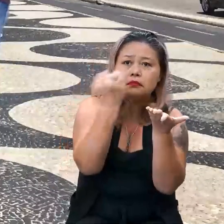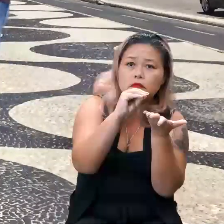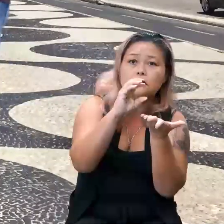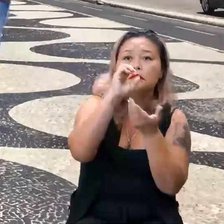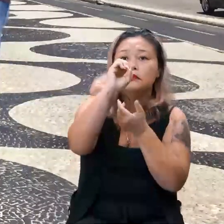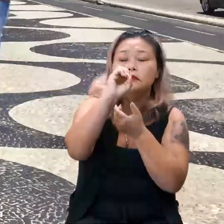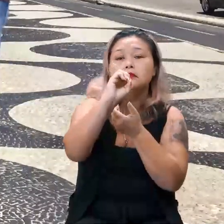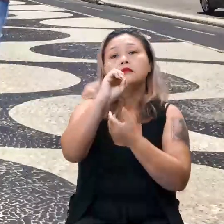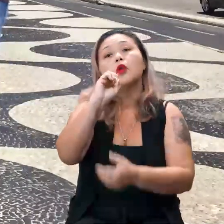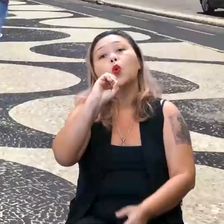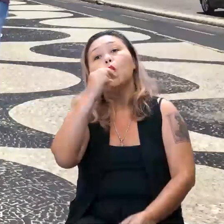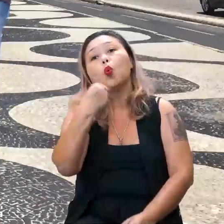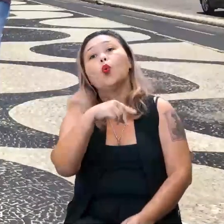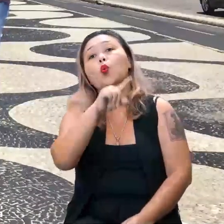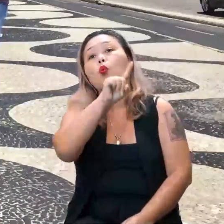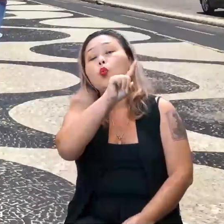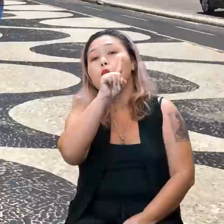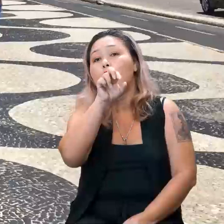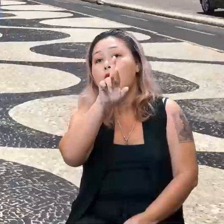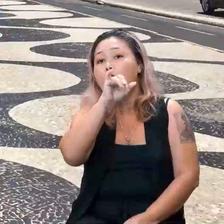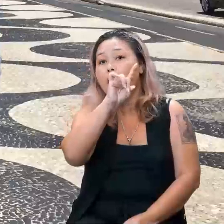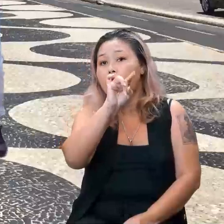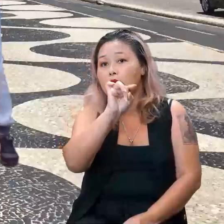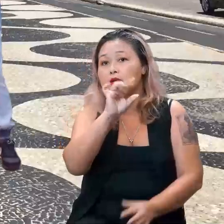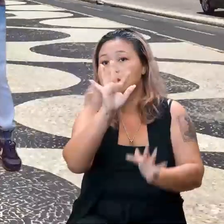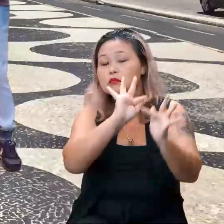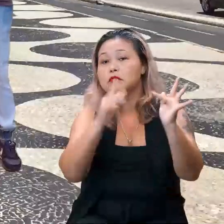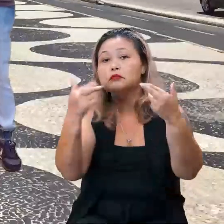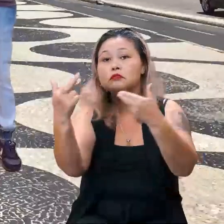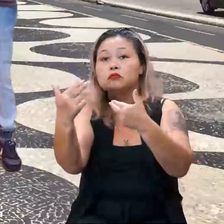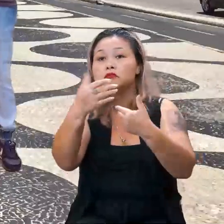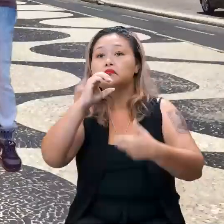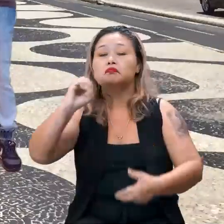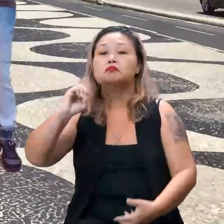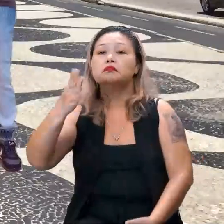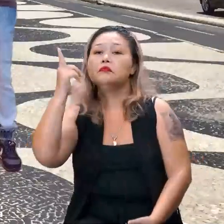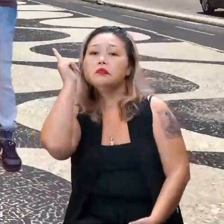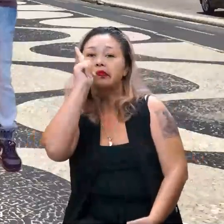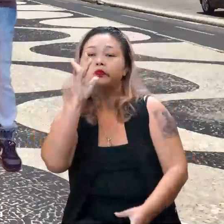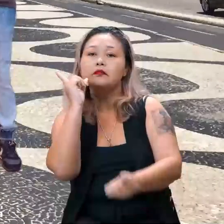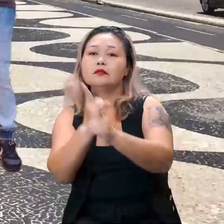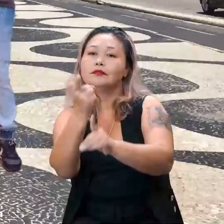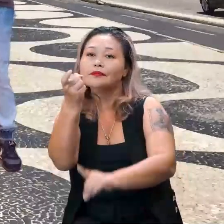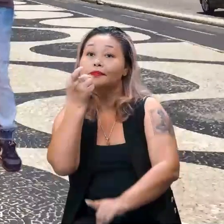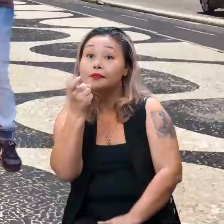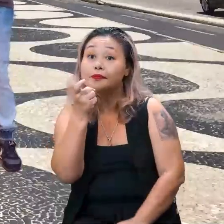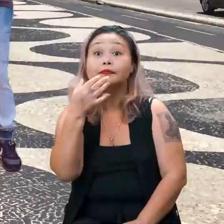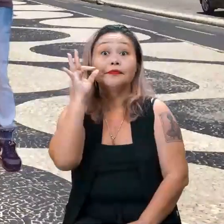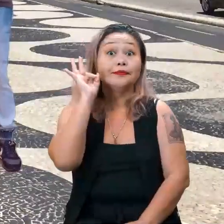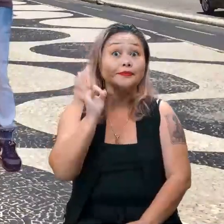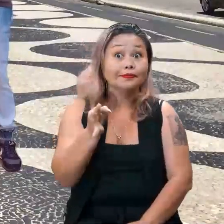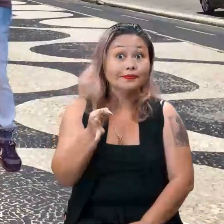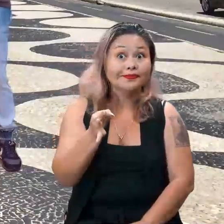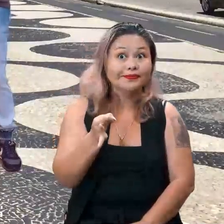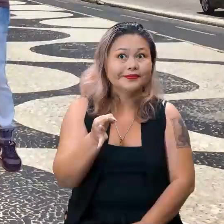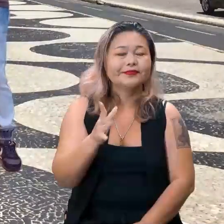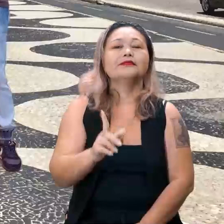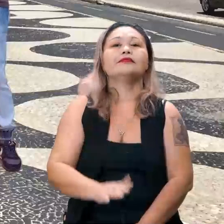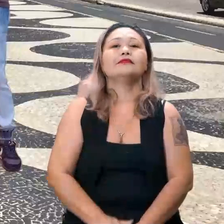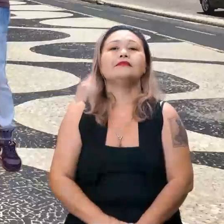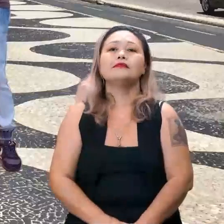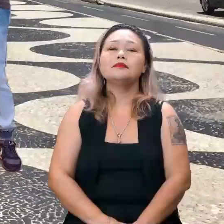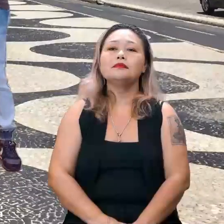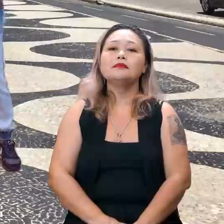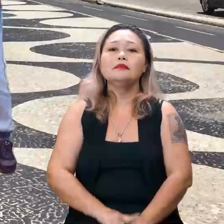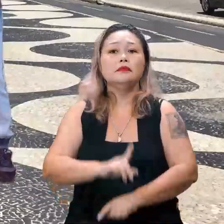ou raiz da função. E aí a gente tem que igualar ela a zero para conseguir encontrar o X, certo? Então... é aquele